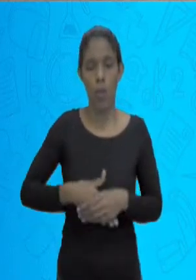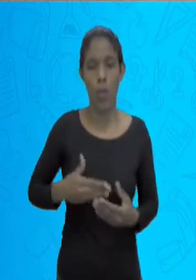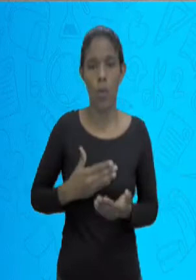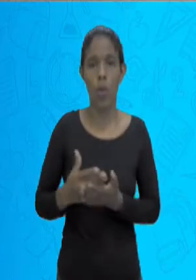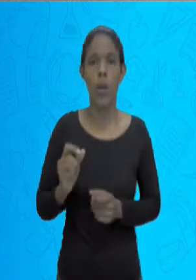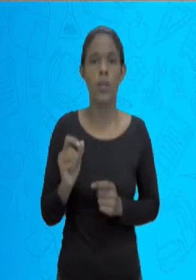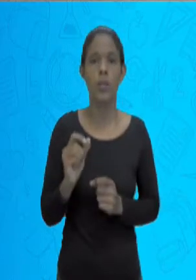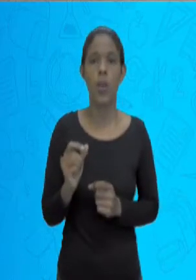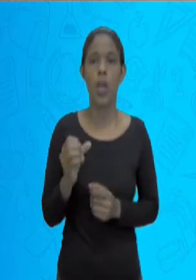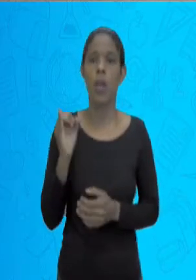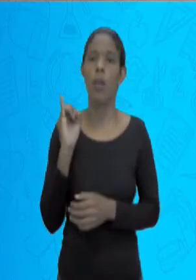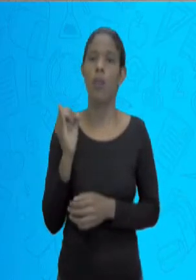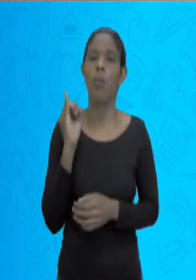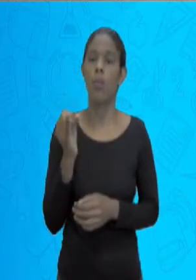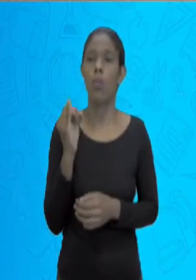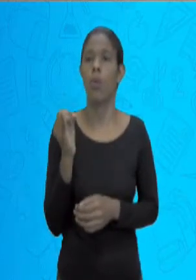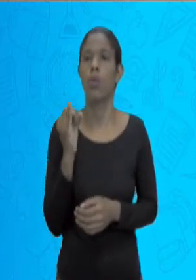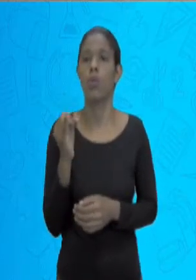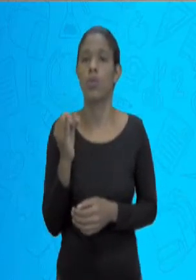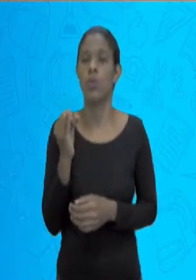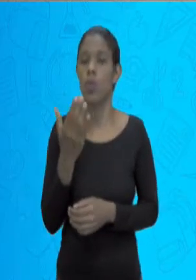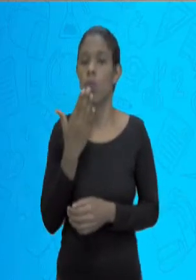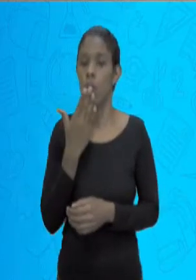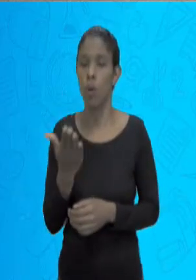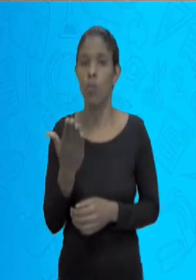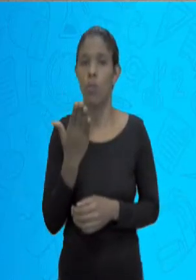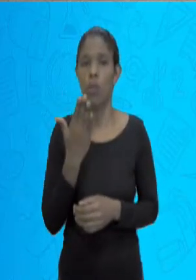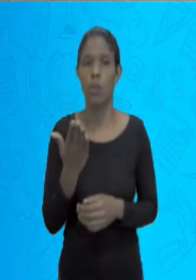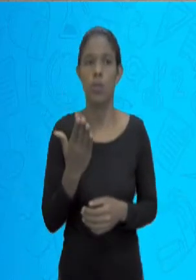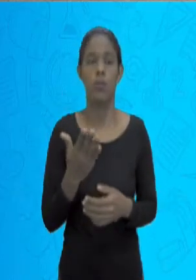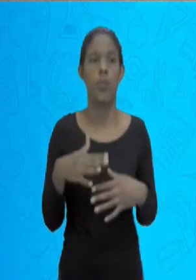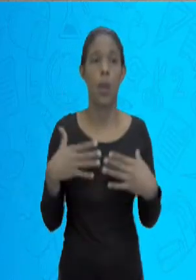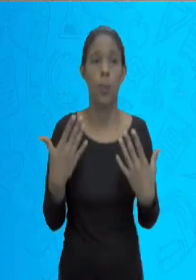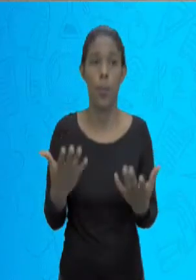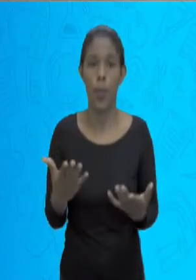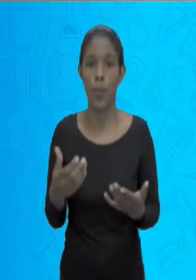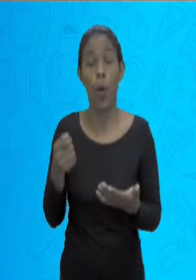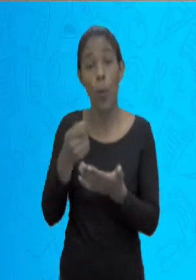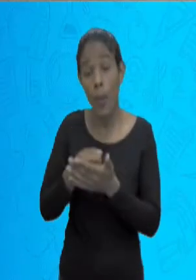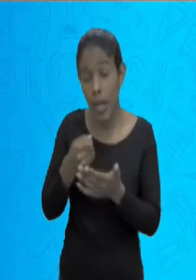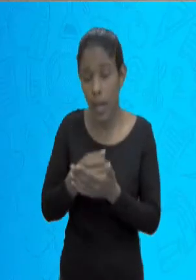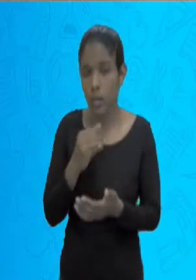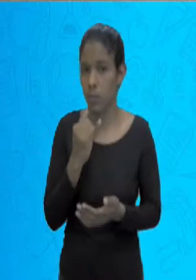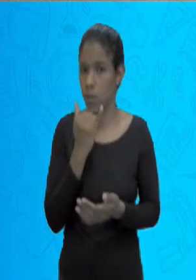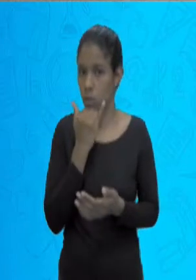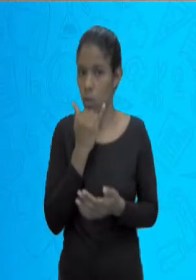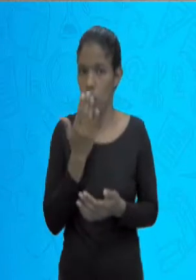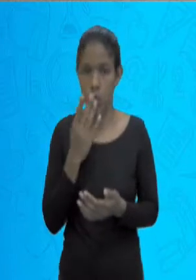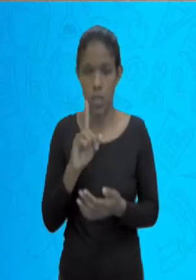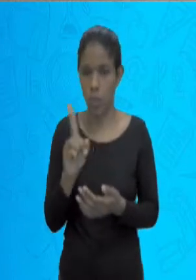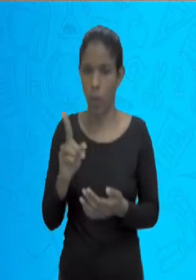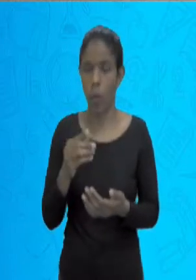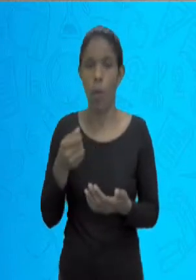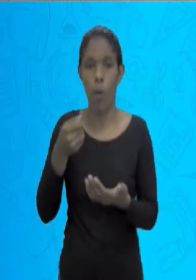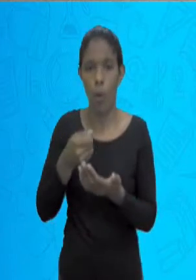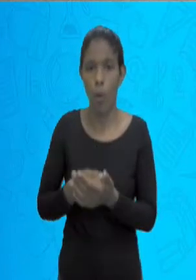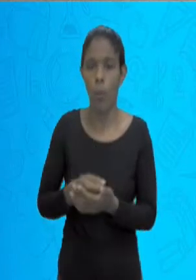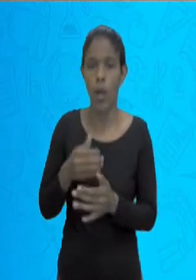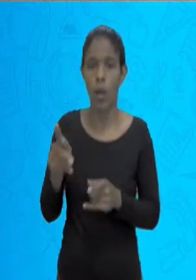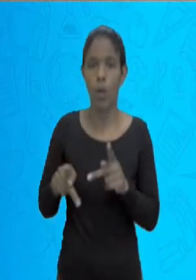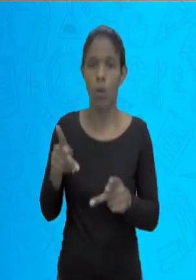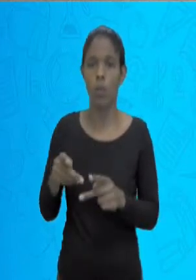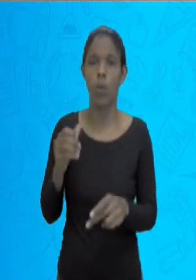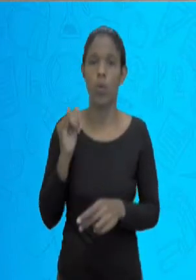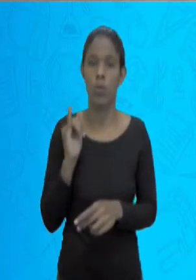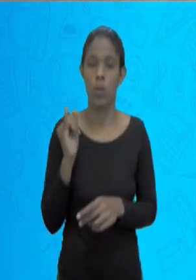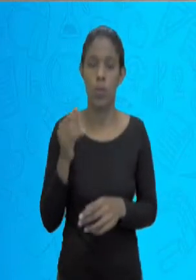cobrados. Vamos observar a posição da igreja neste período. A política religiosa